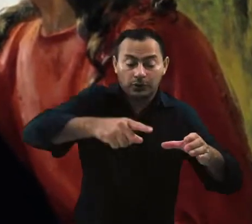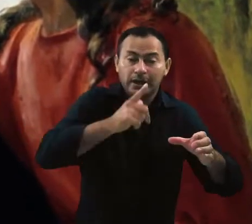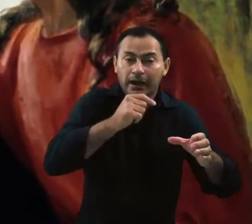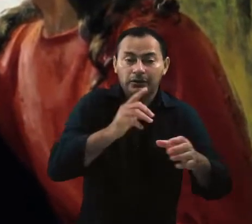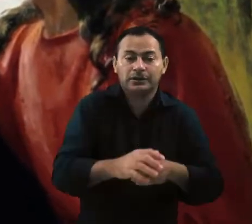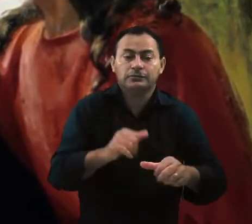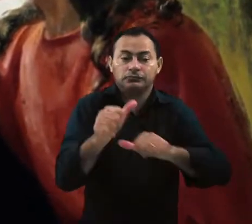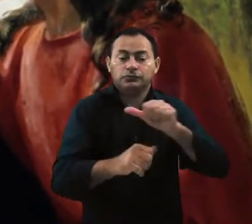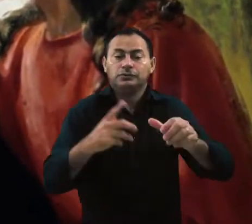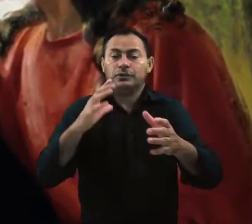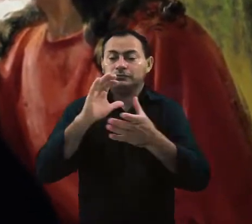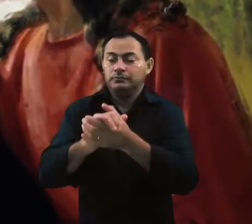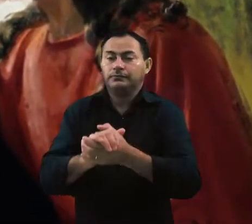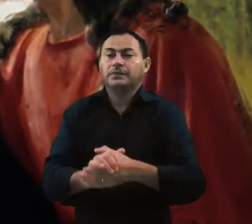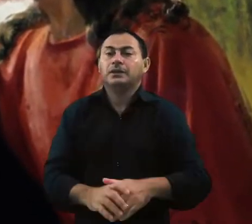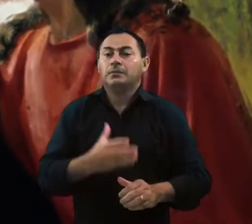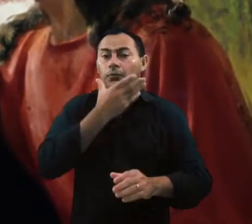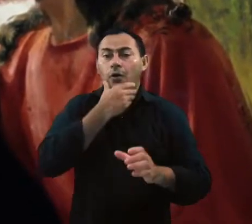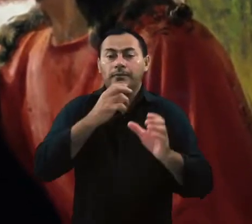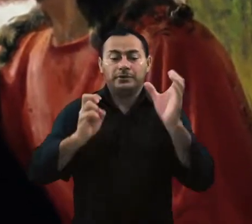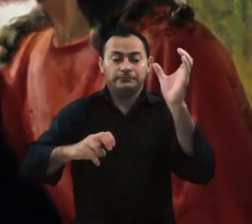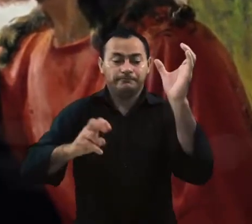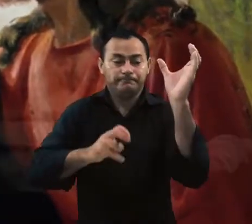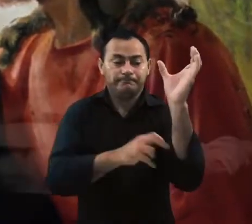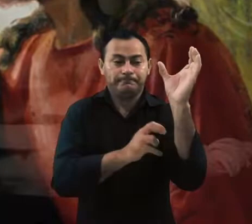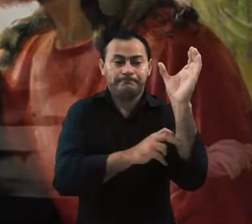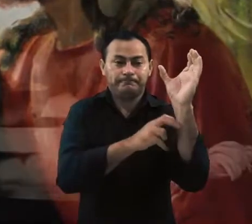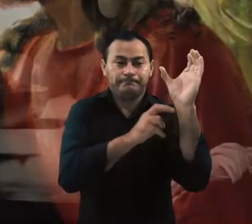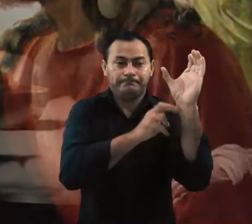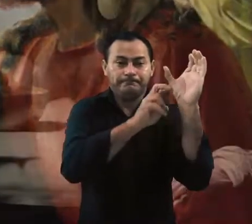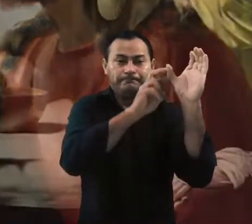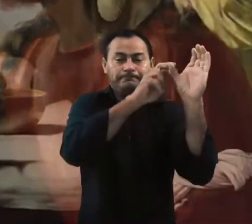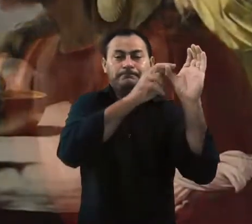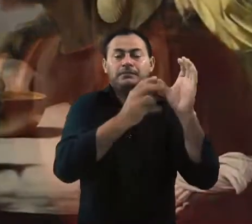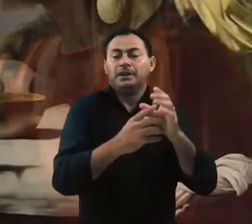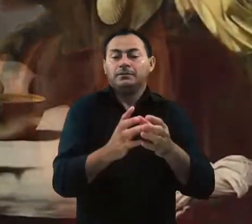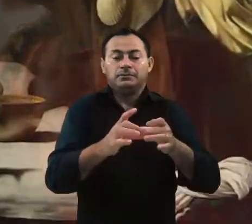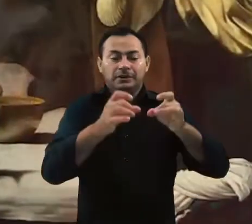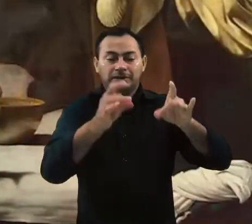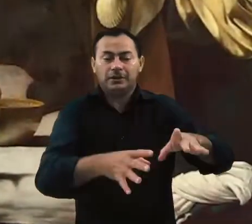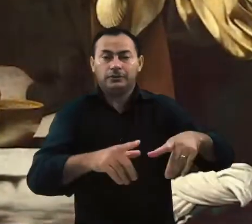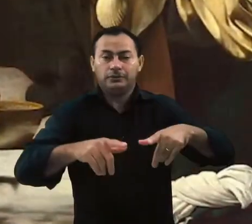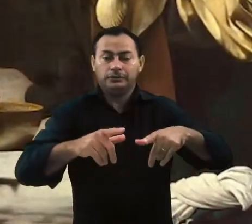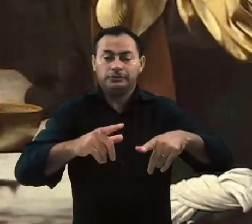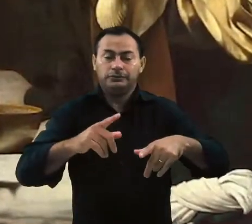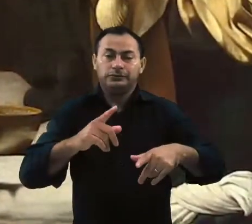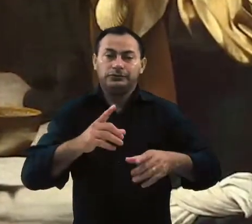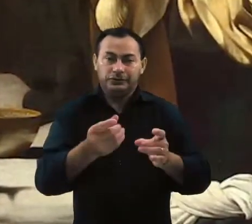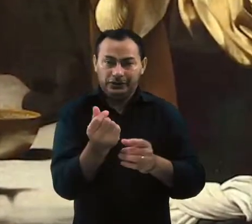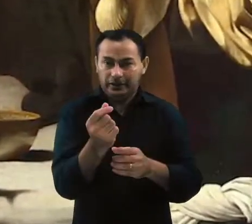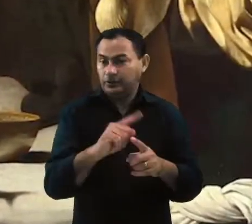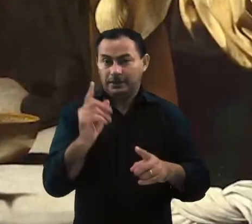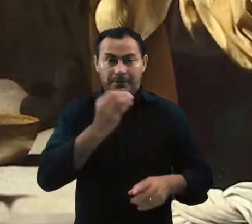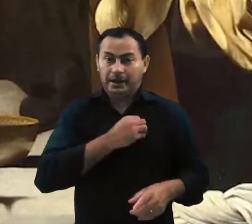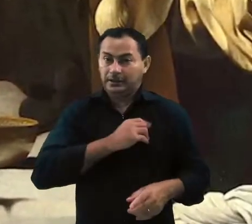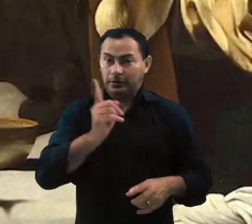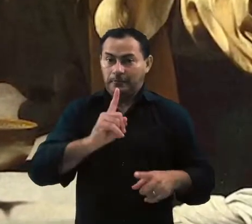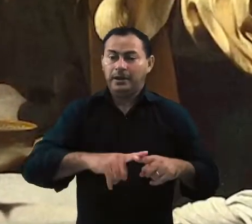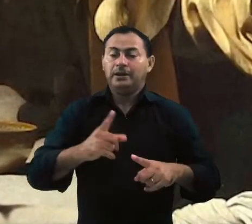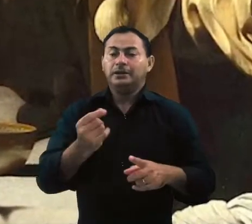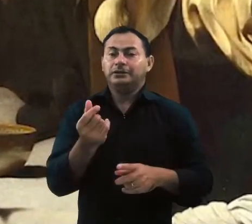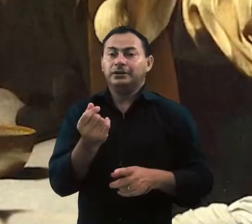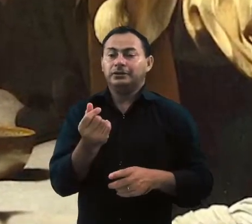direito a sua vida conjugal parece que para os arquivos significou e desprender do dinheiro não porque seja pegar o teu dinheiro